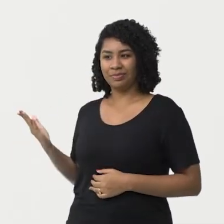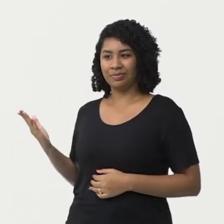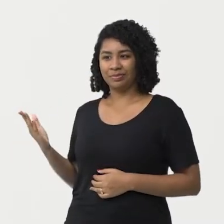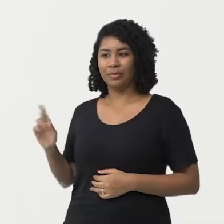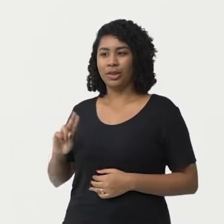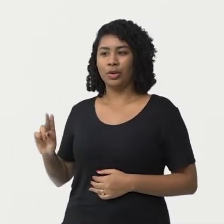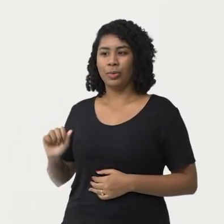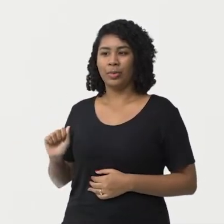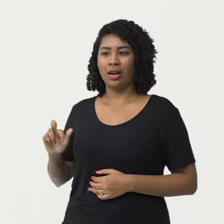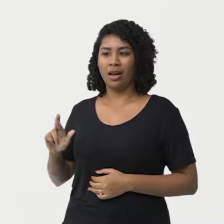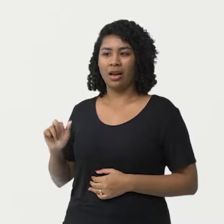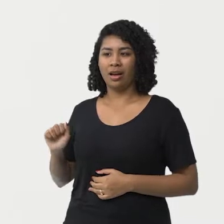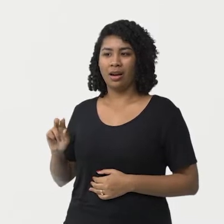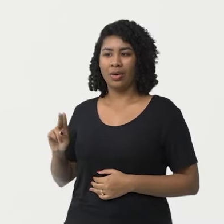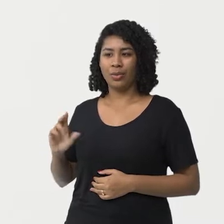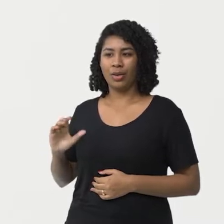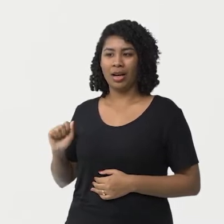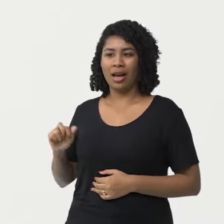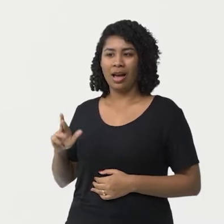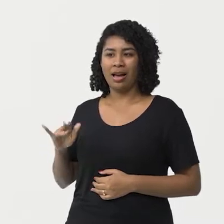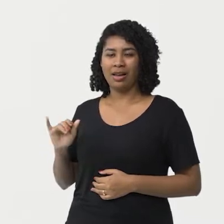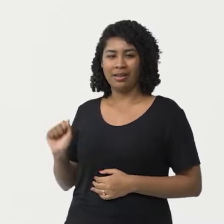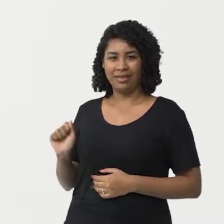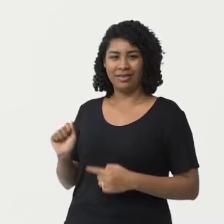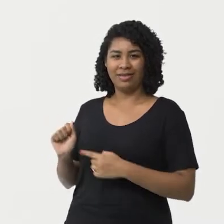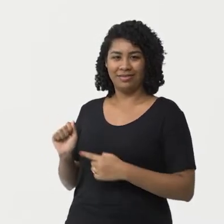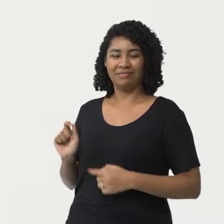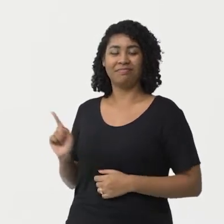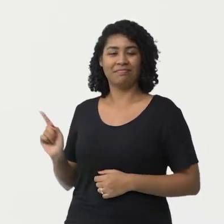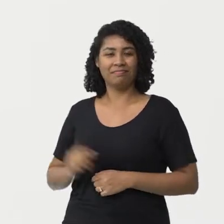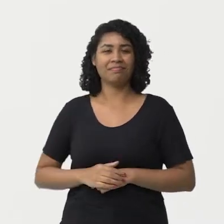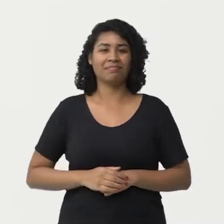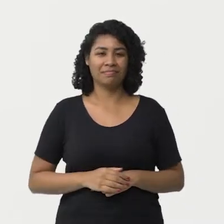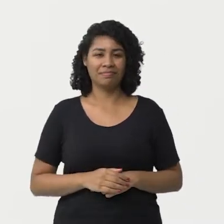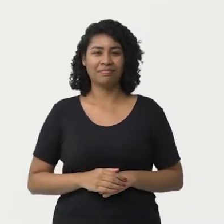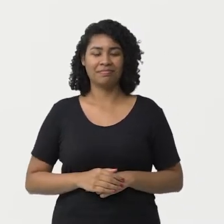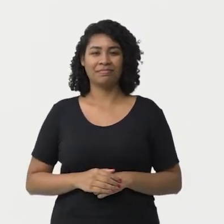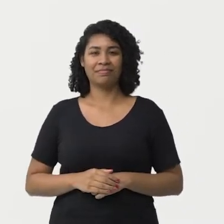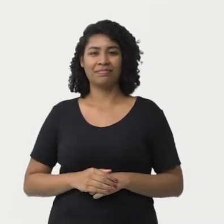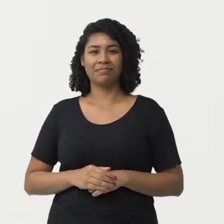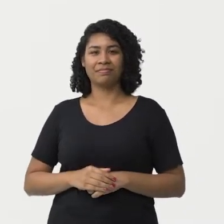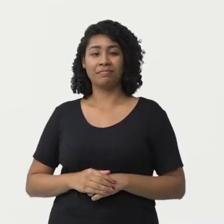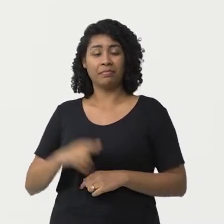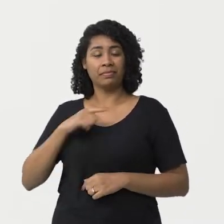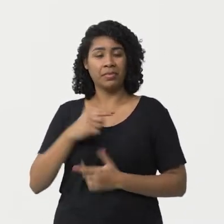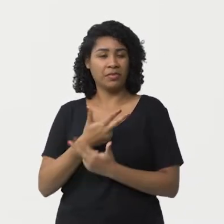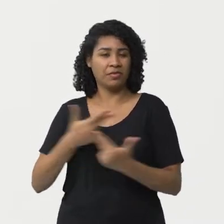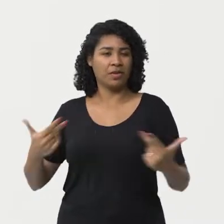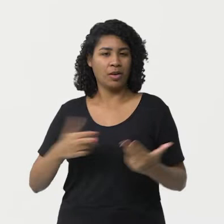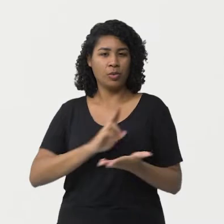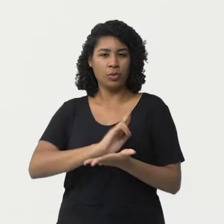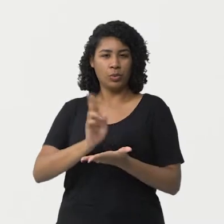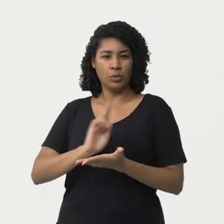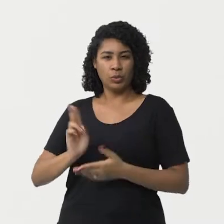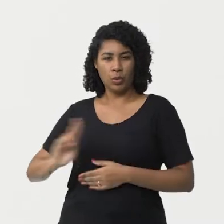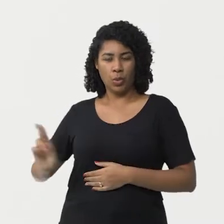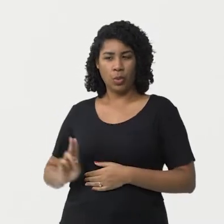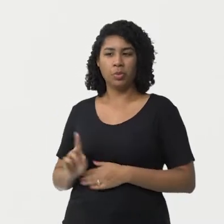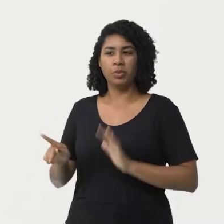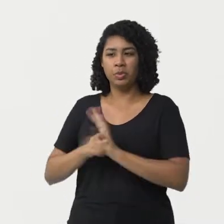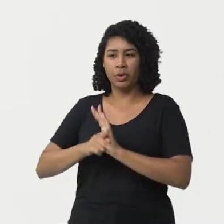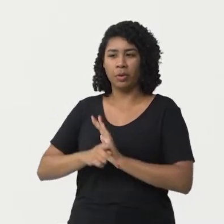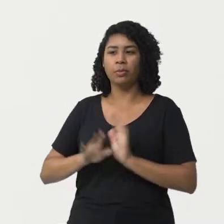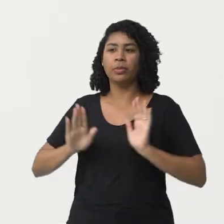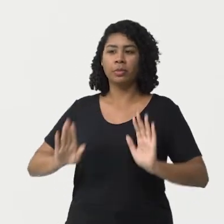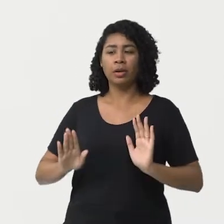araucária e por isso também pode ser chamada de mata de araucária ou Mata dos Pinhais, ok?